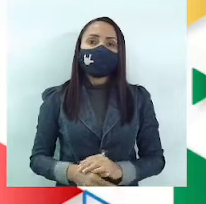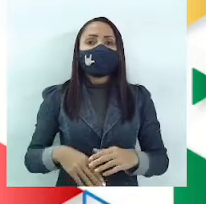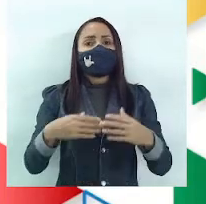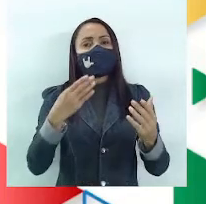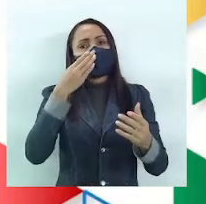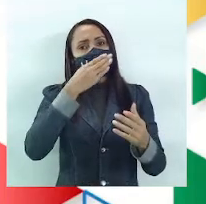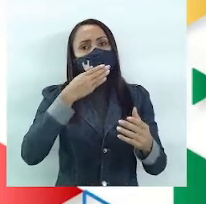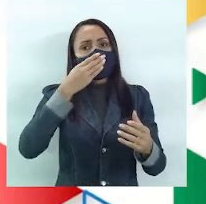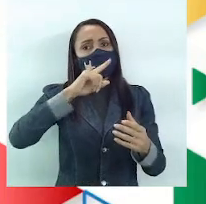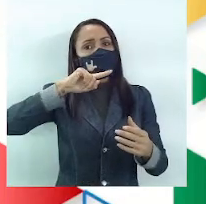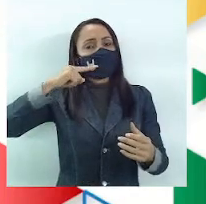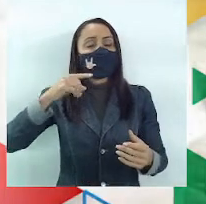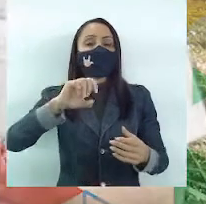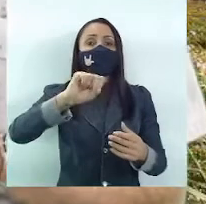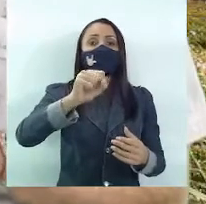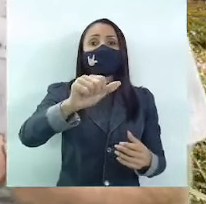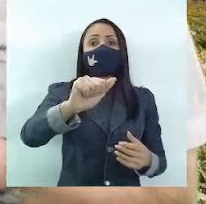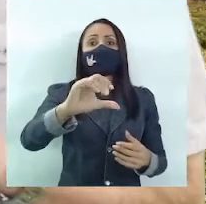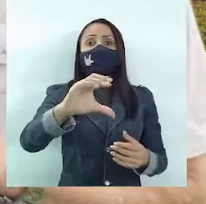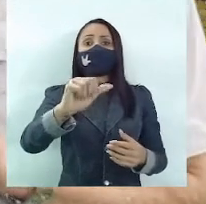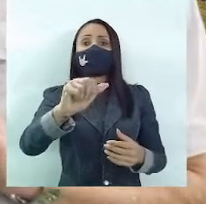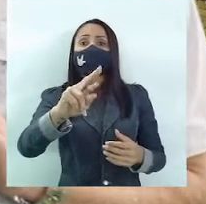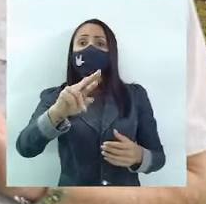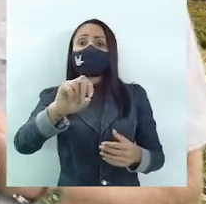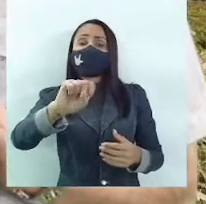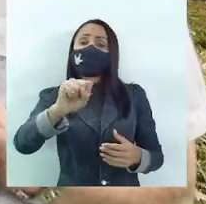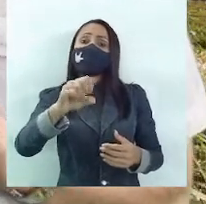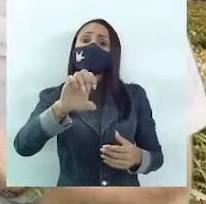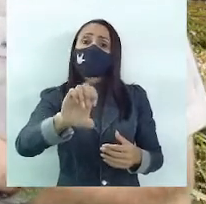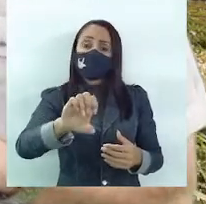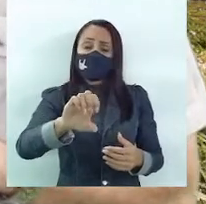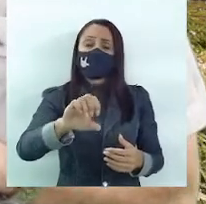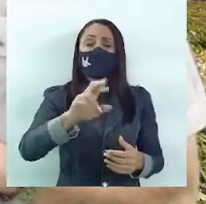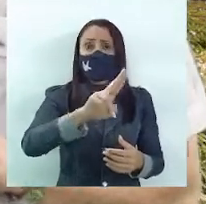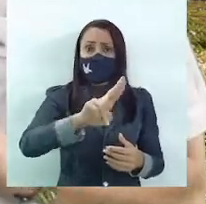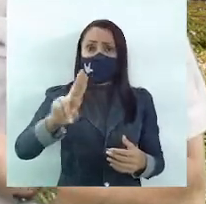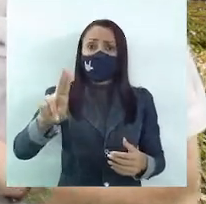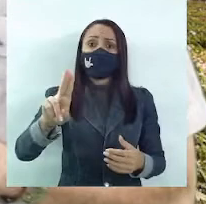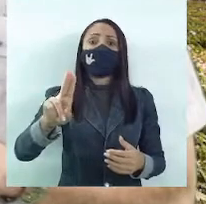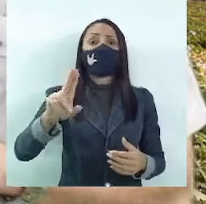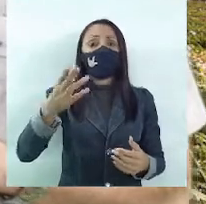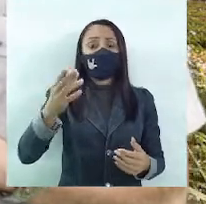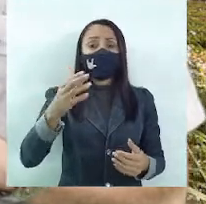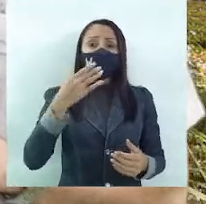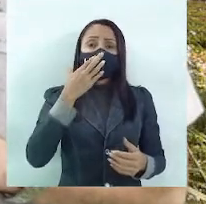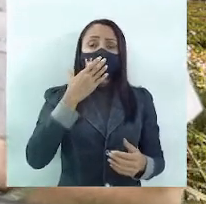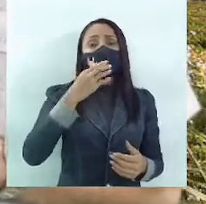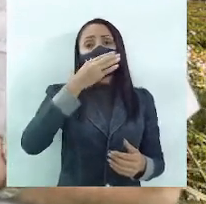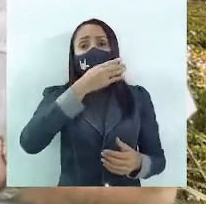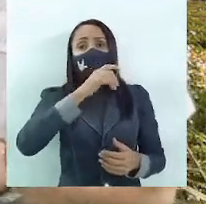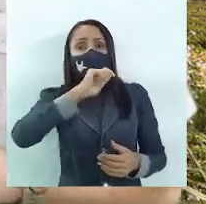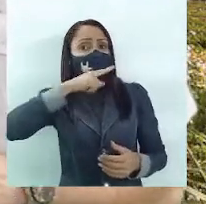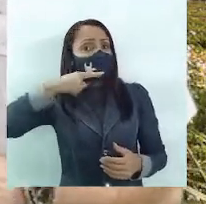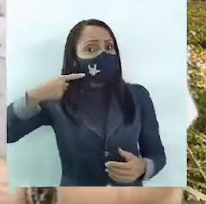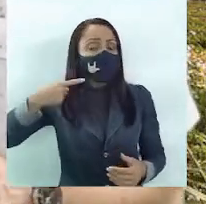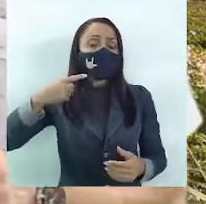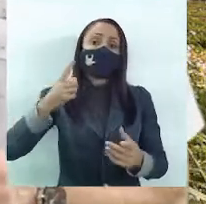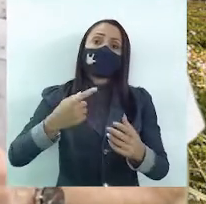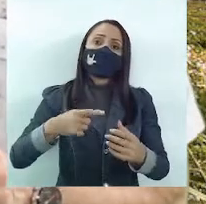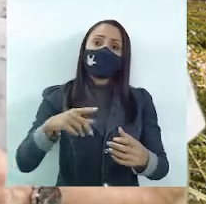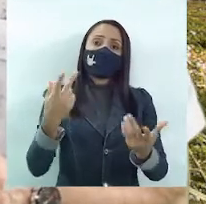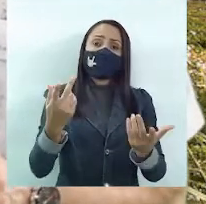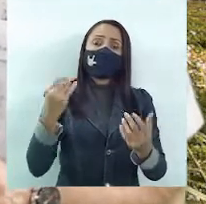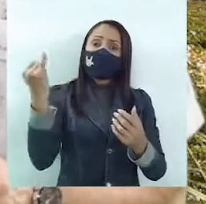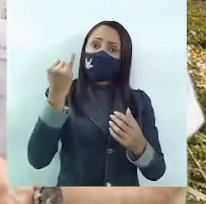cana é a sacarose, não é isso? Sacarose é o nome do açúcar da cana. E aqui nós temos algo importante também, que é essa